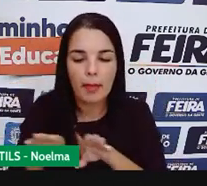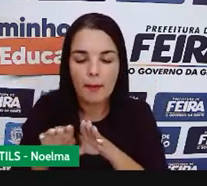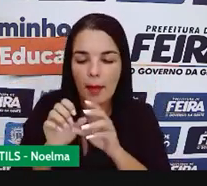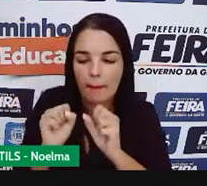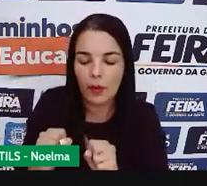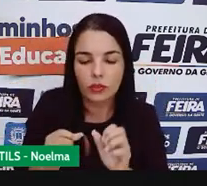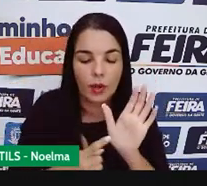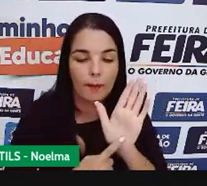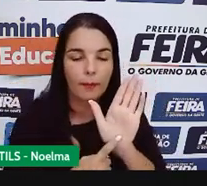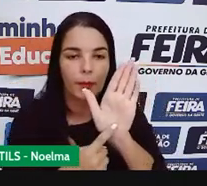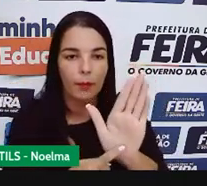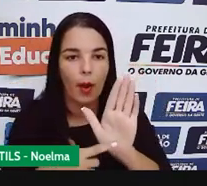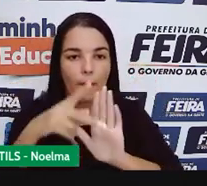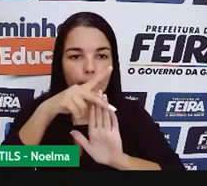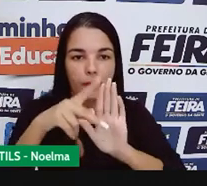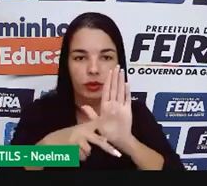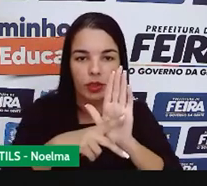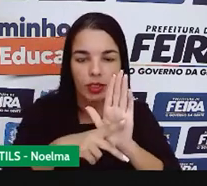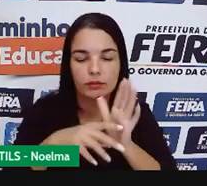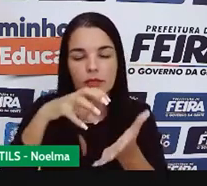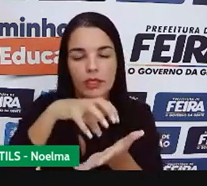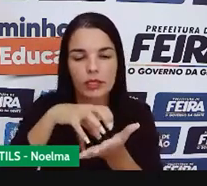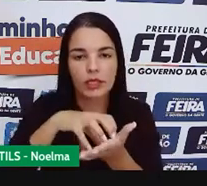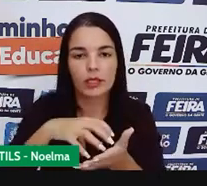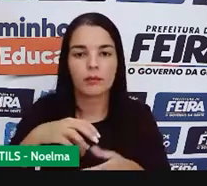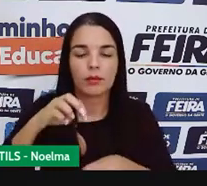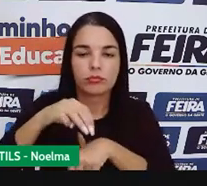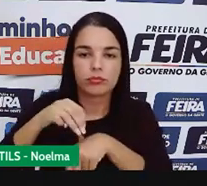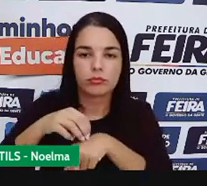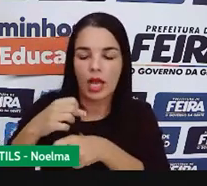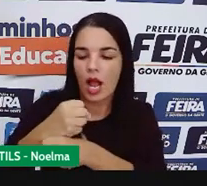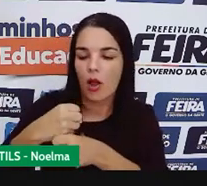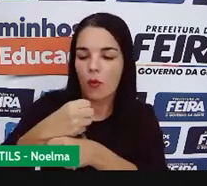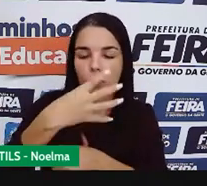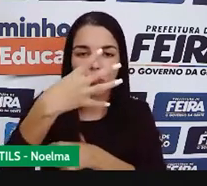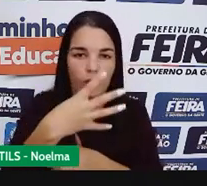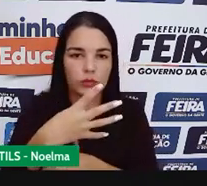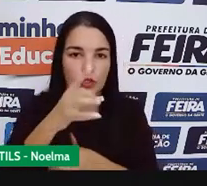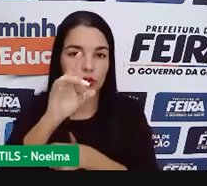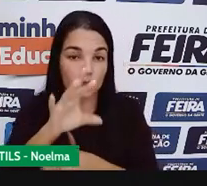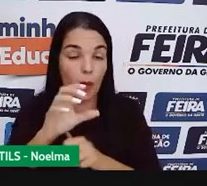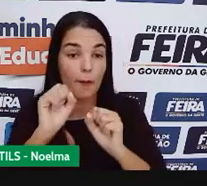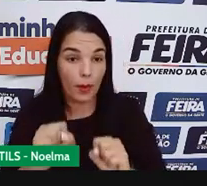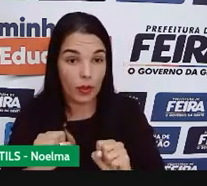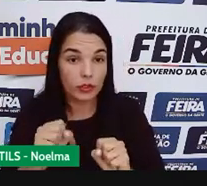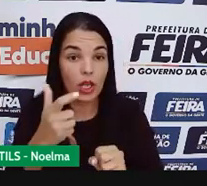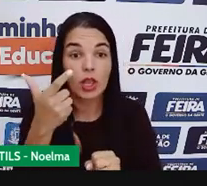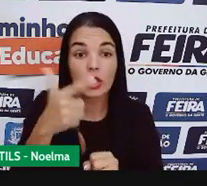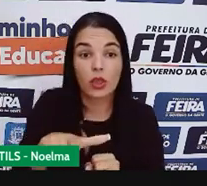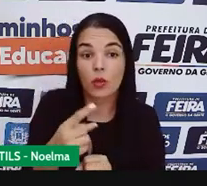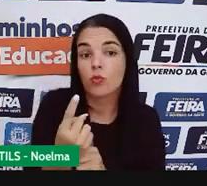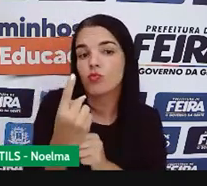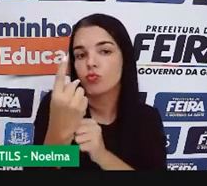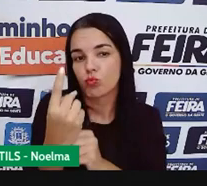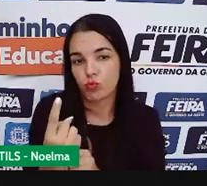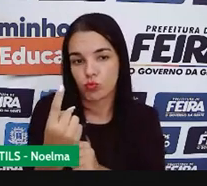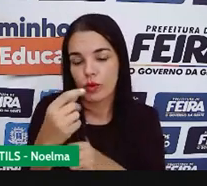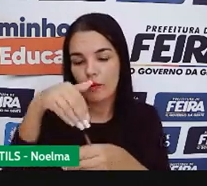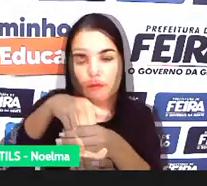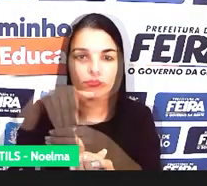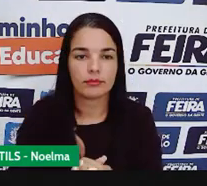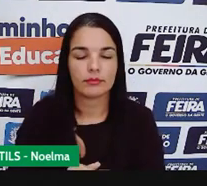projetos à Câmara Municipal. O mandato do prefeito é de quatro anos, sendo possível se reeleger apenas uma vez de forma